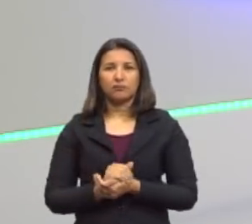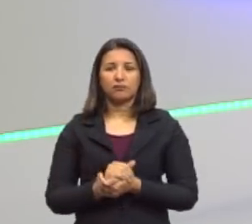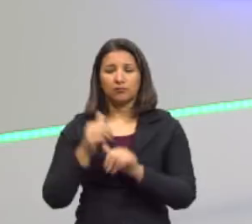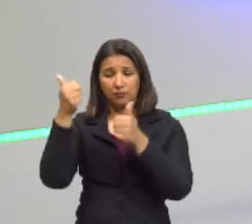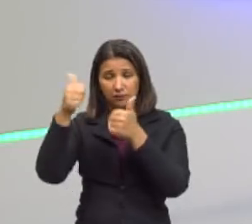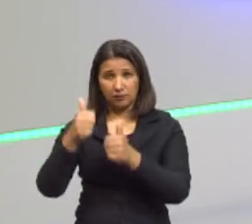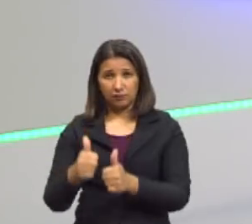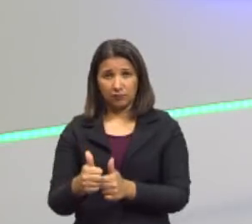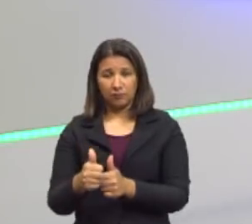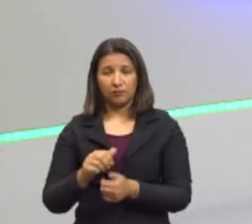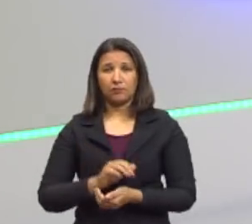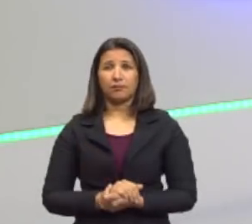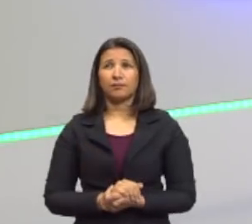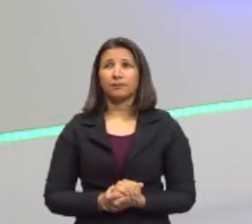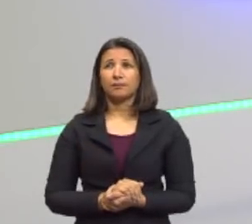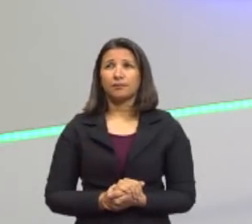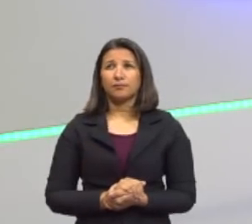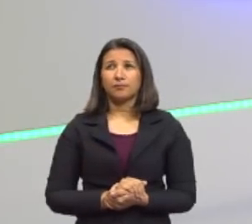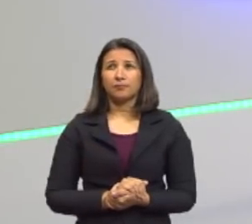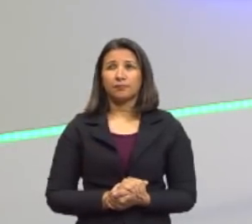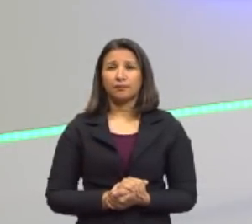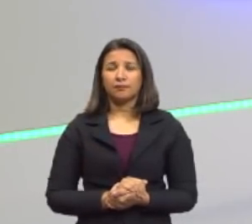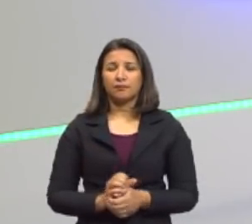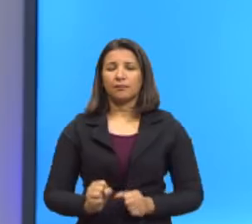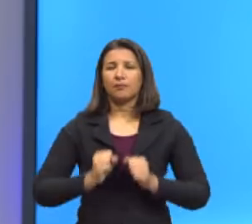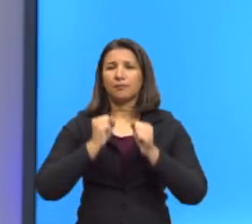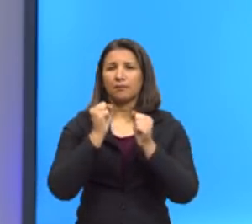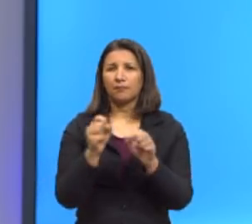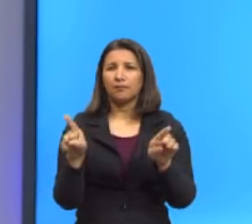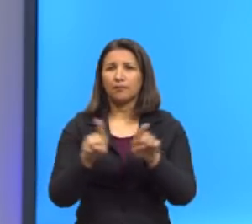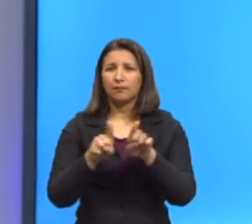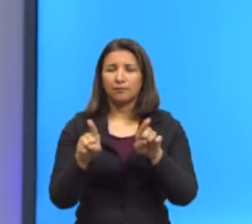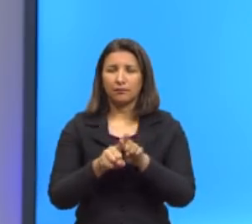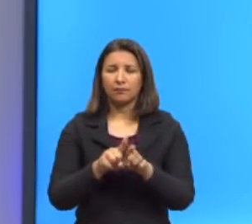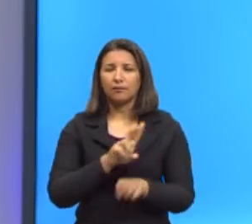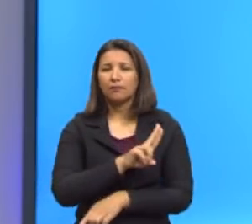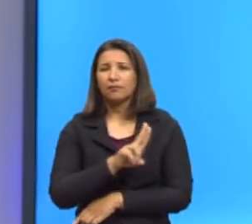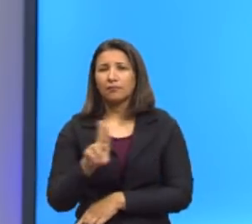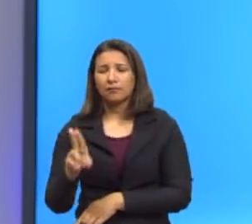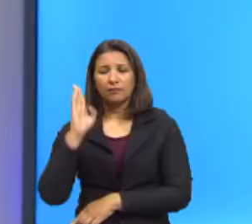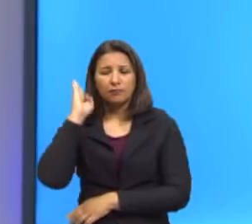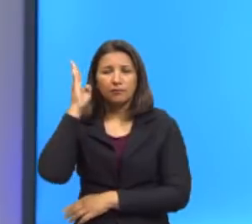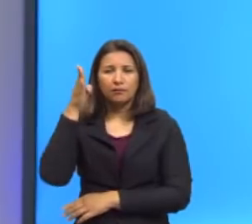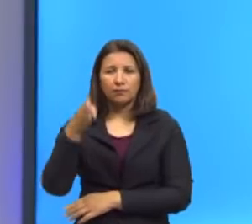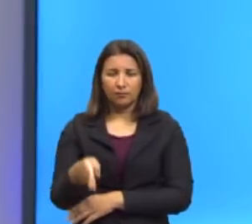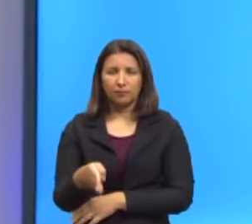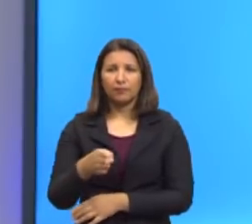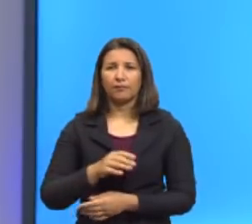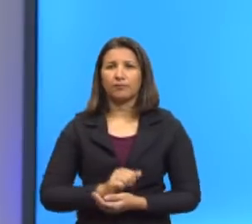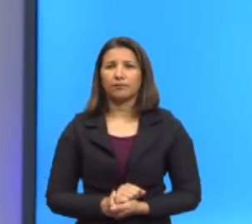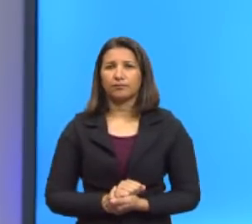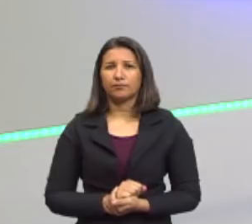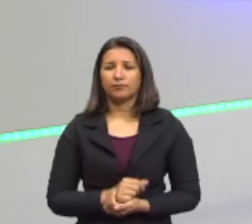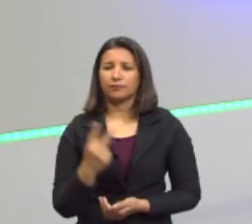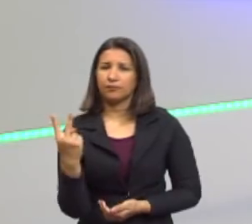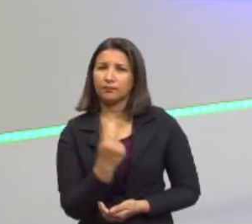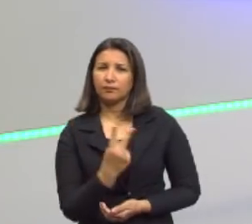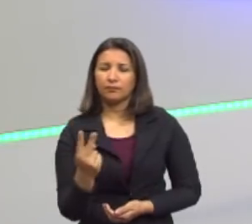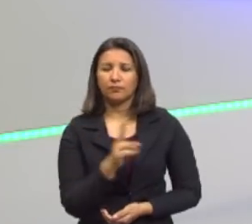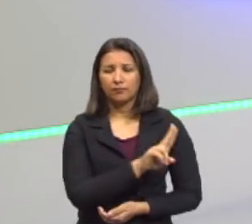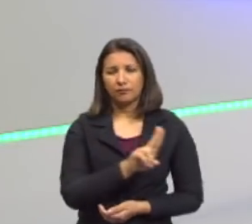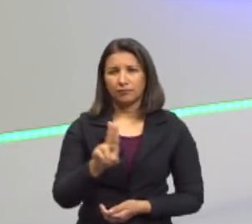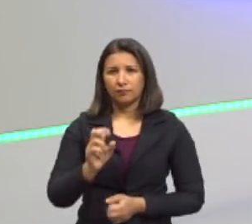uma imagem invertida. Pode chamar de direta também, direita ou direta. As duas denominações